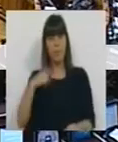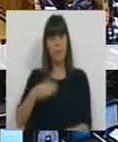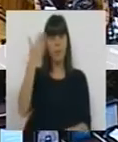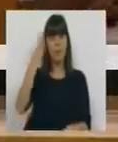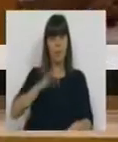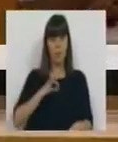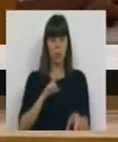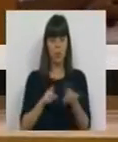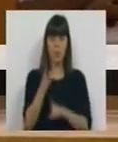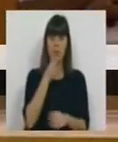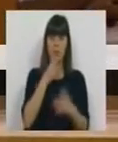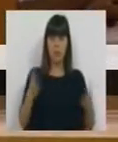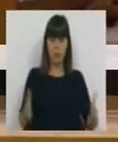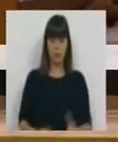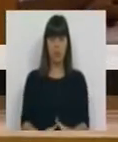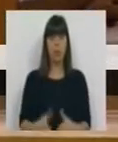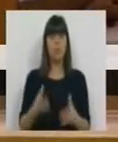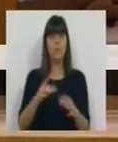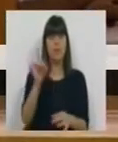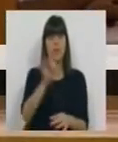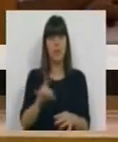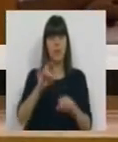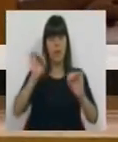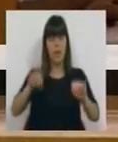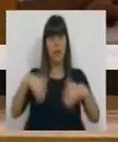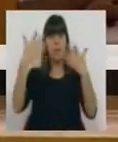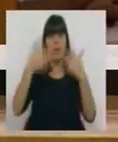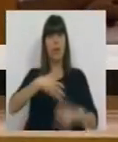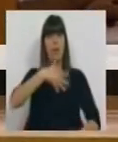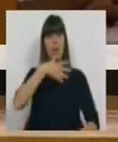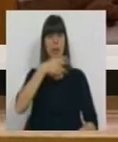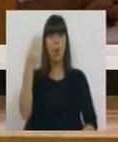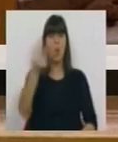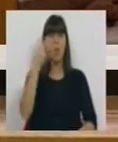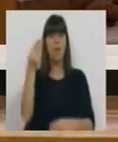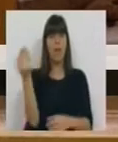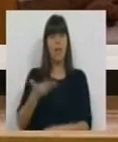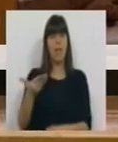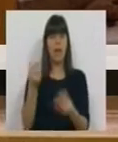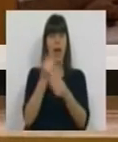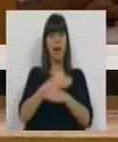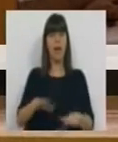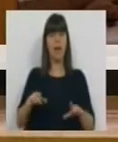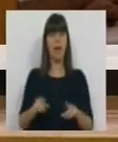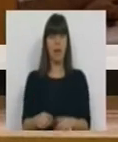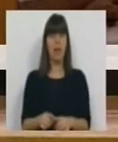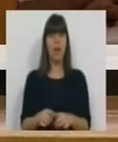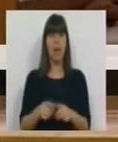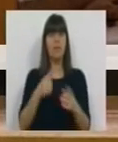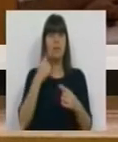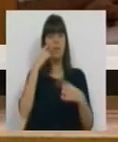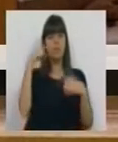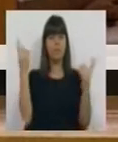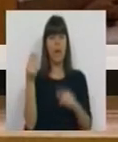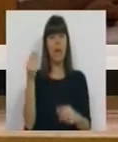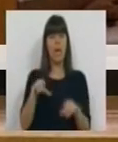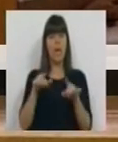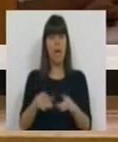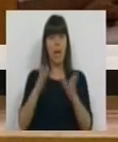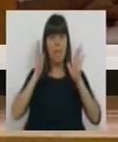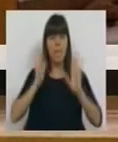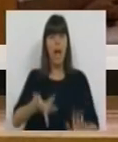Sr. Presidente, Srs. Deputados, o sexto princípio da Declaração Universal dos Direitos da Criança enuncia que a